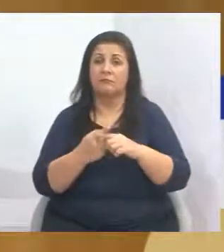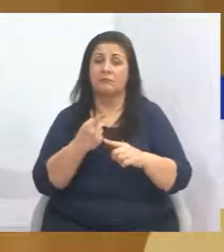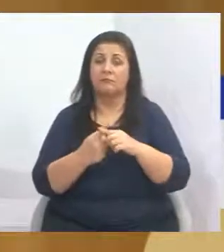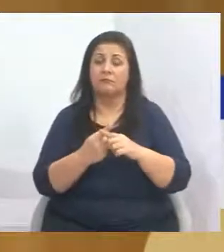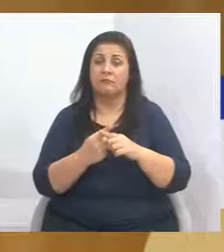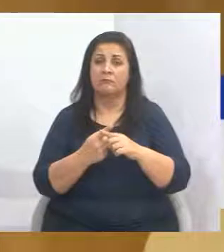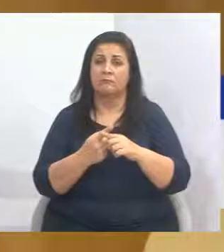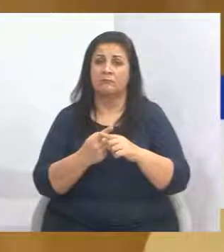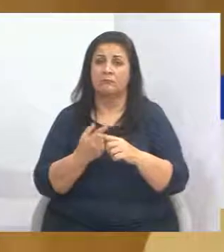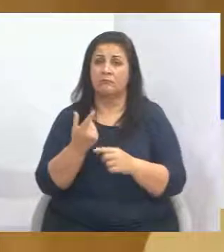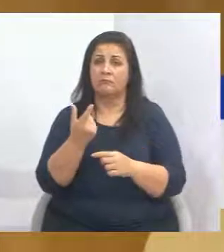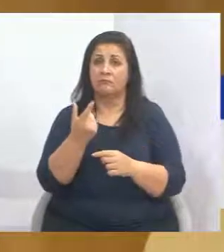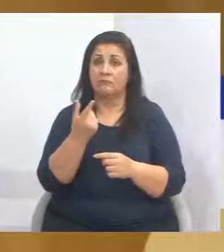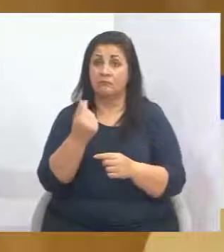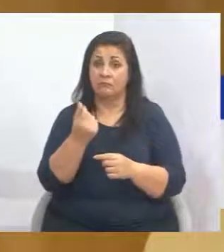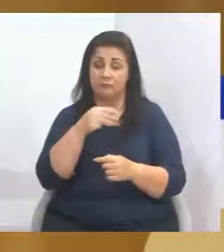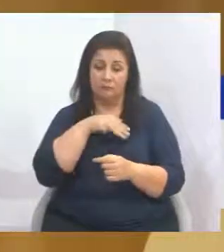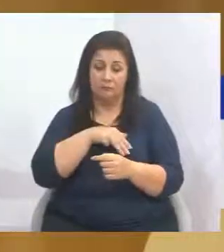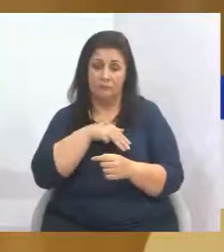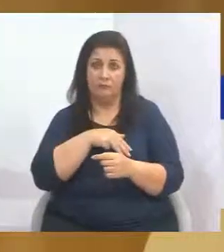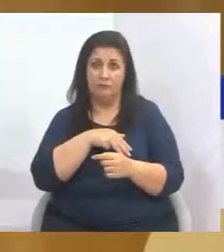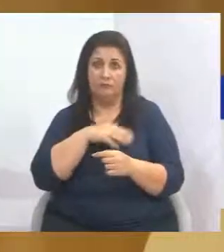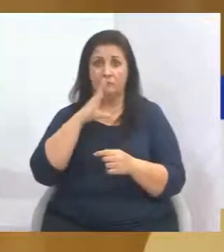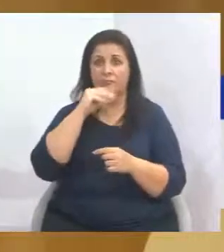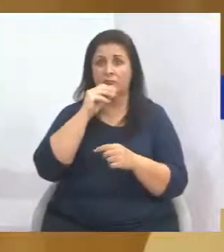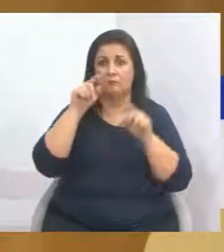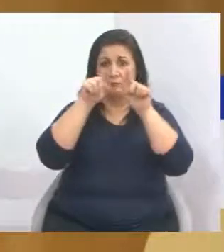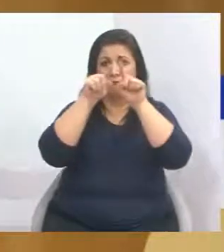a servidores. O caráter